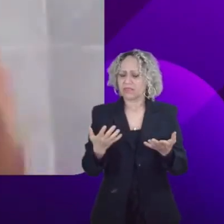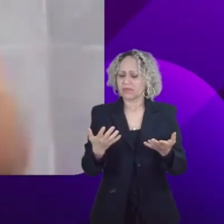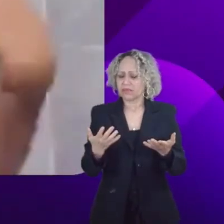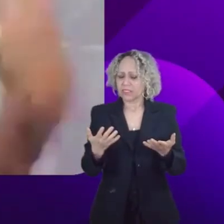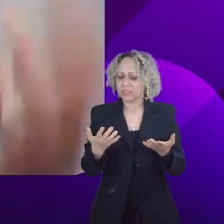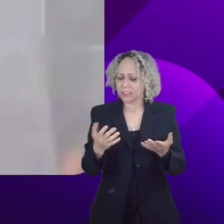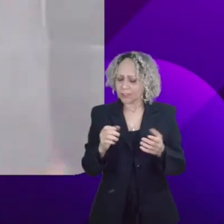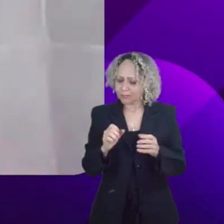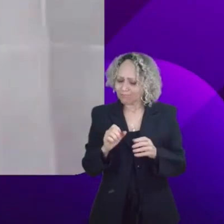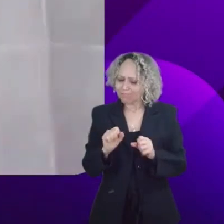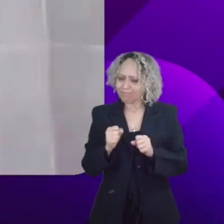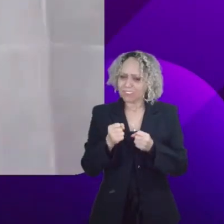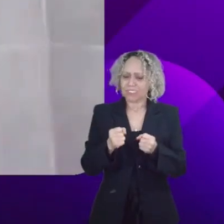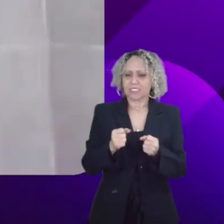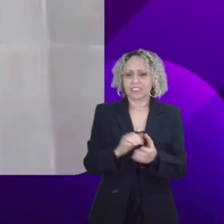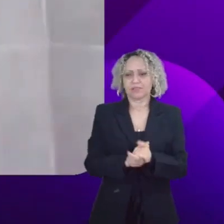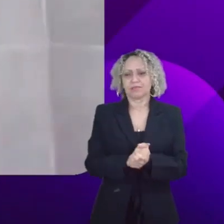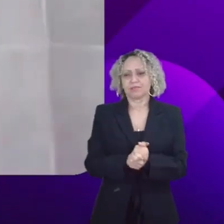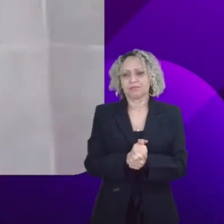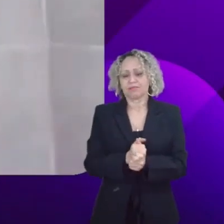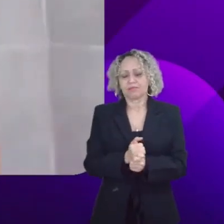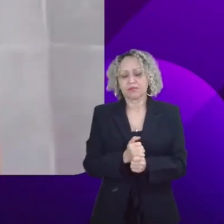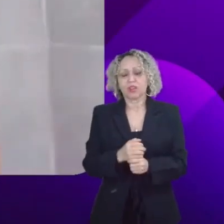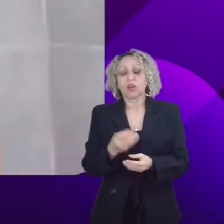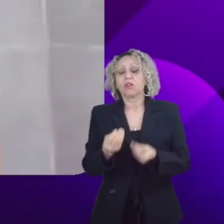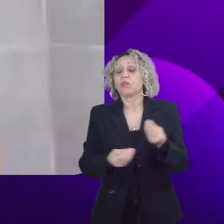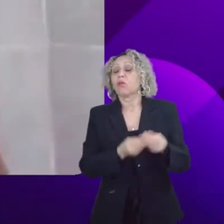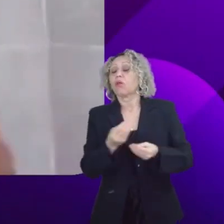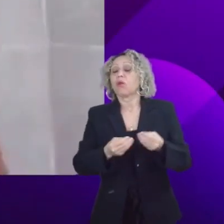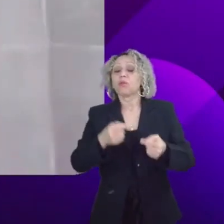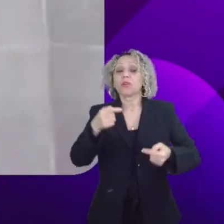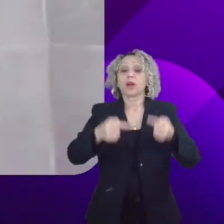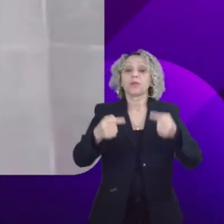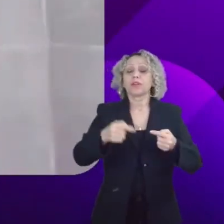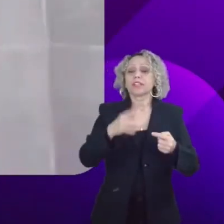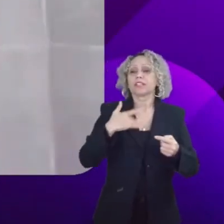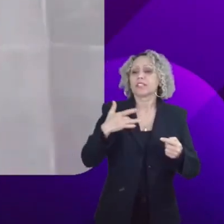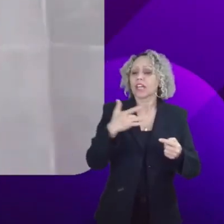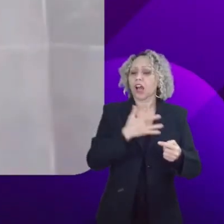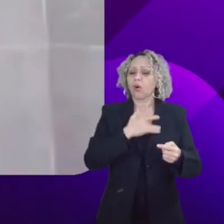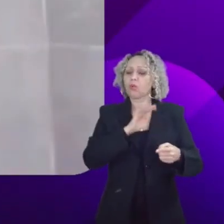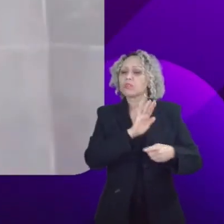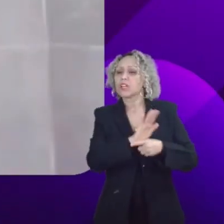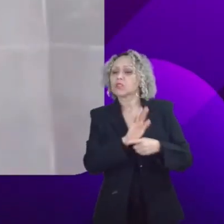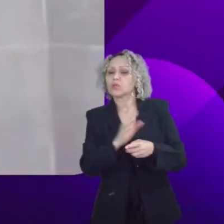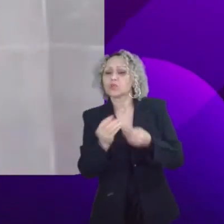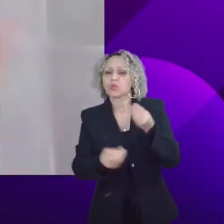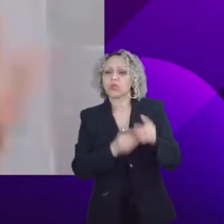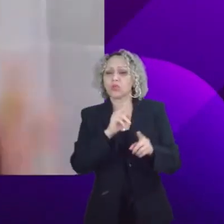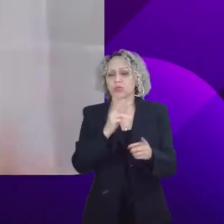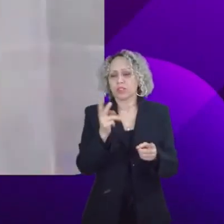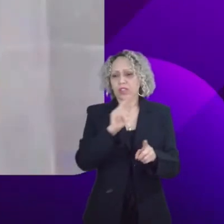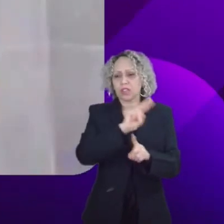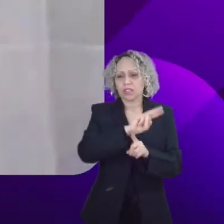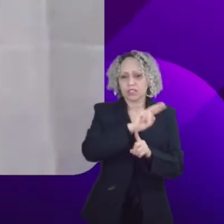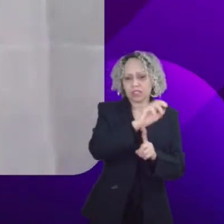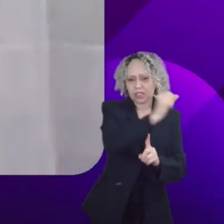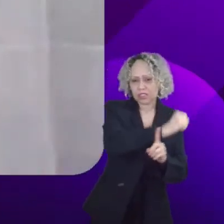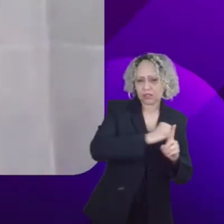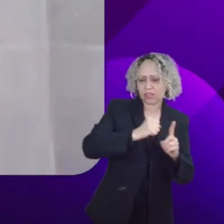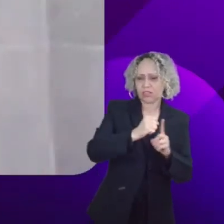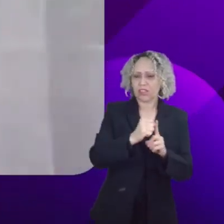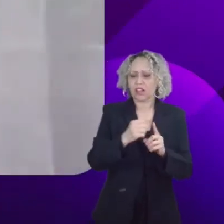saúde, a política do Sistema Único de Saúde contribui, como é que a assistência social contribui, como é que